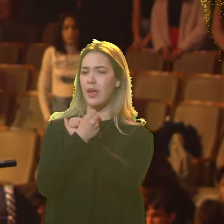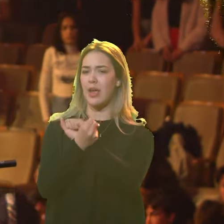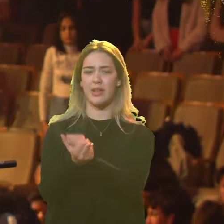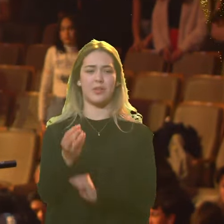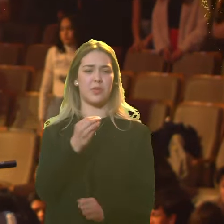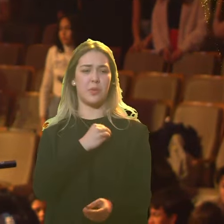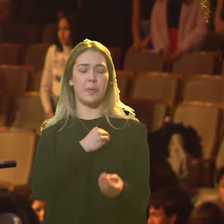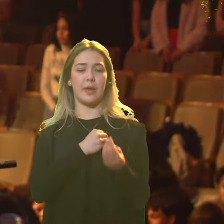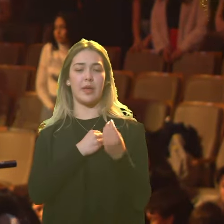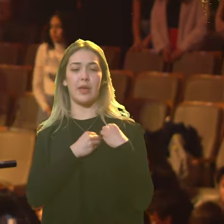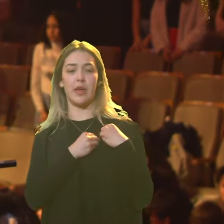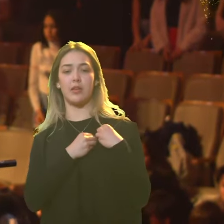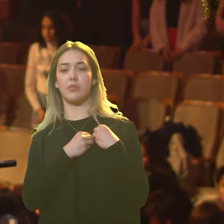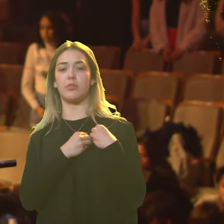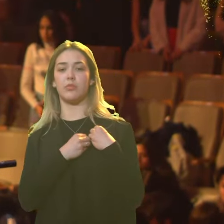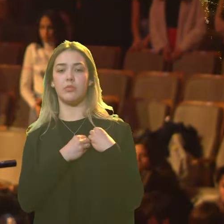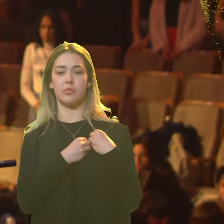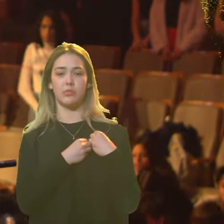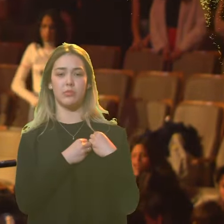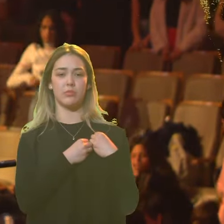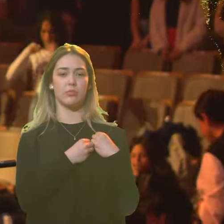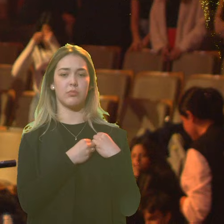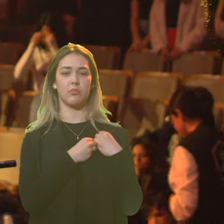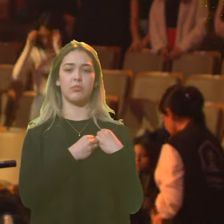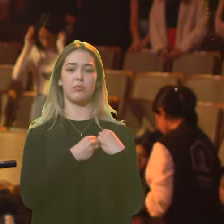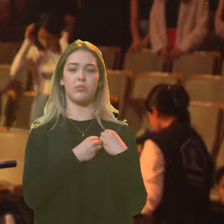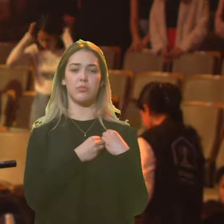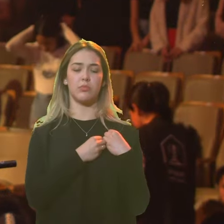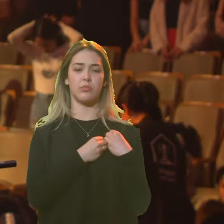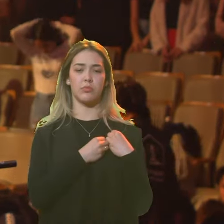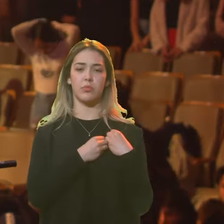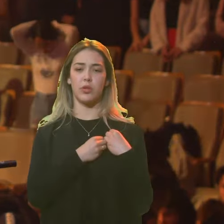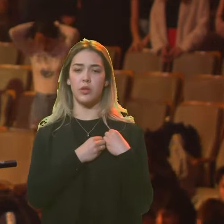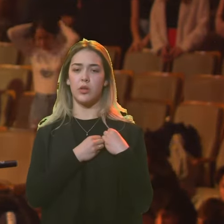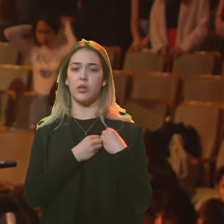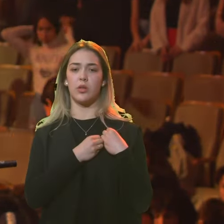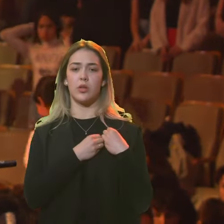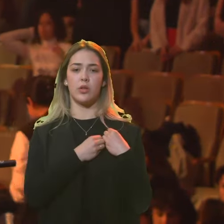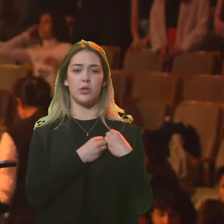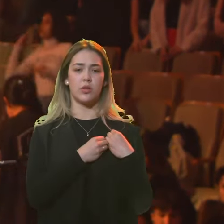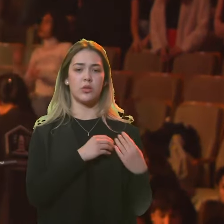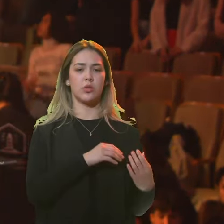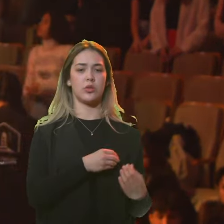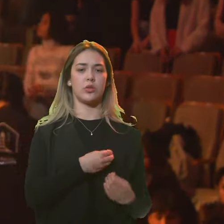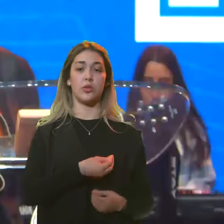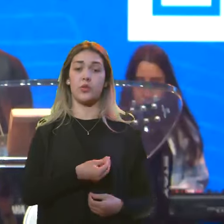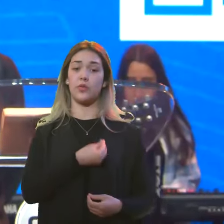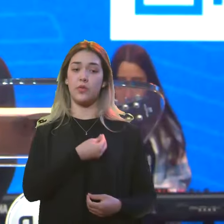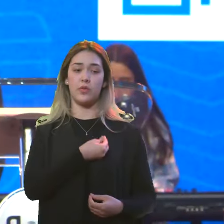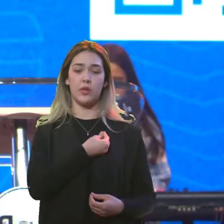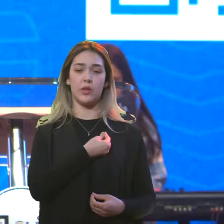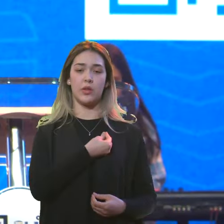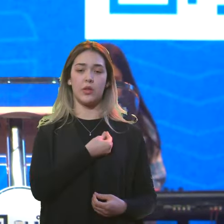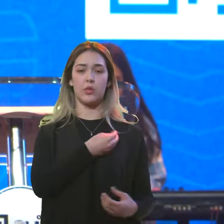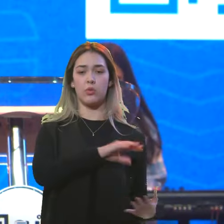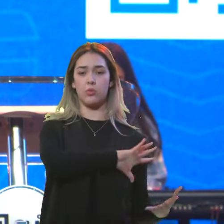da satisfação em coisas que não são Deus caindo. Eu vejo pessoas se tornando livres de verdade